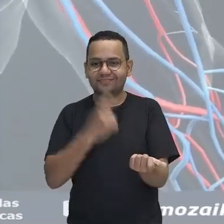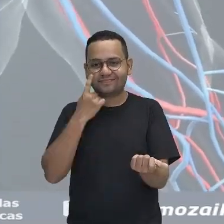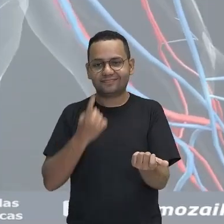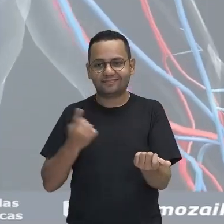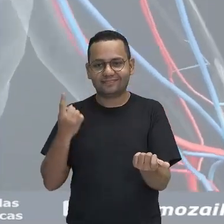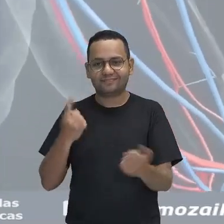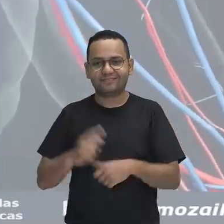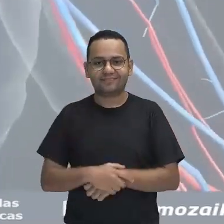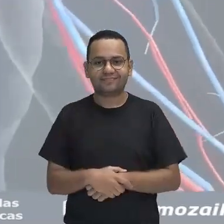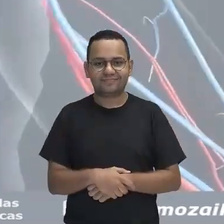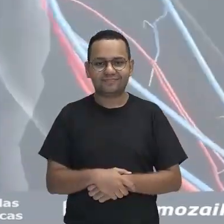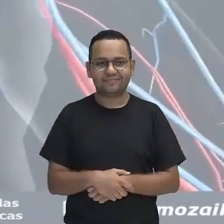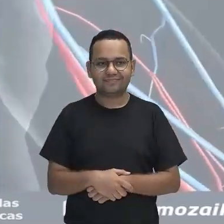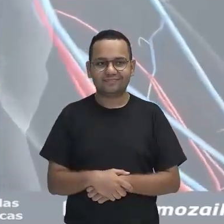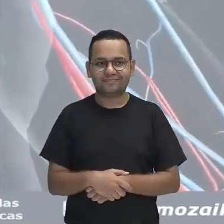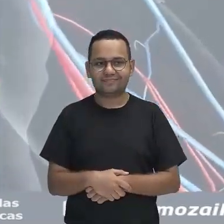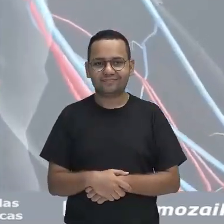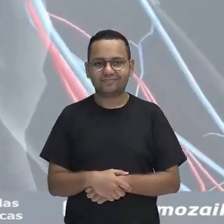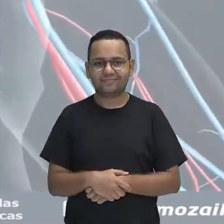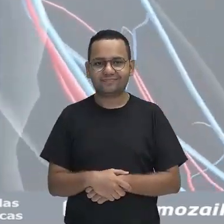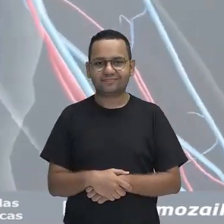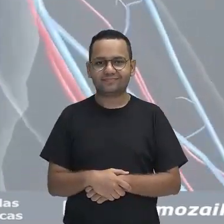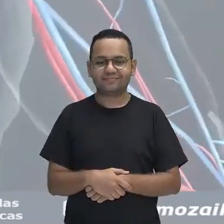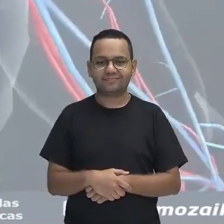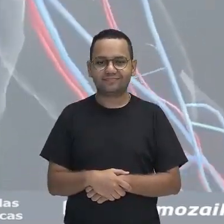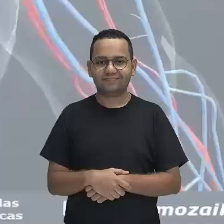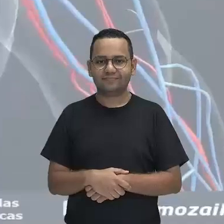se distribui por todo o corpo,